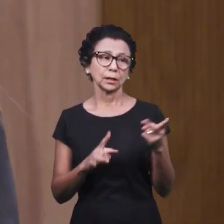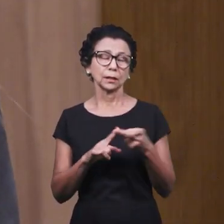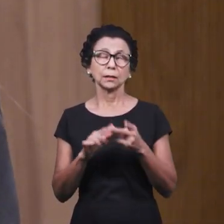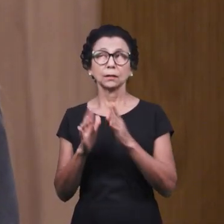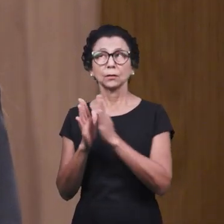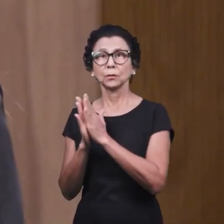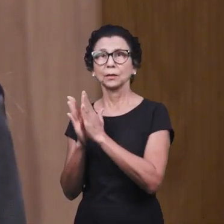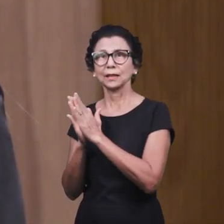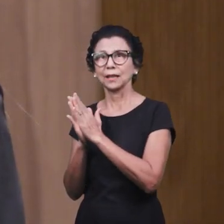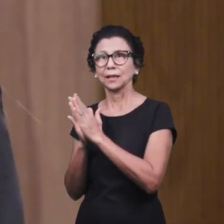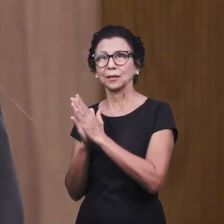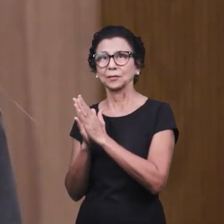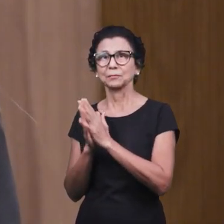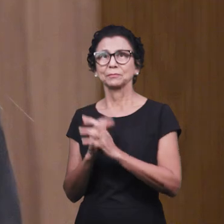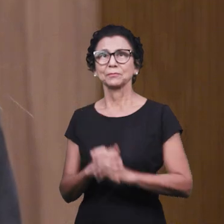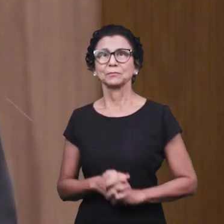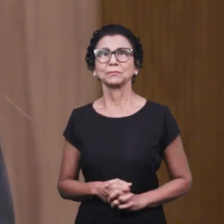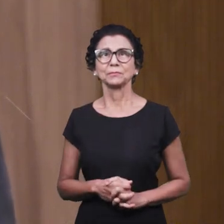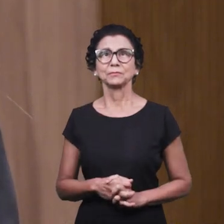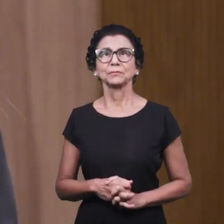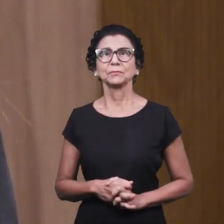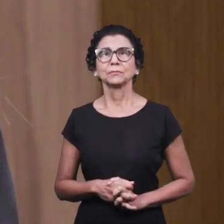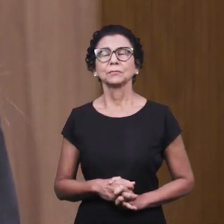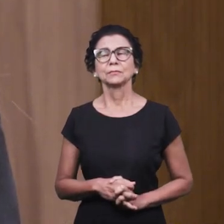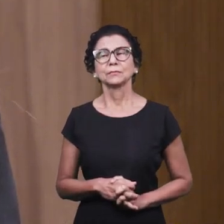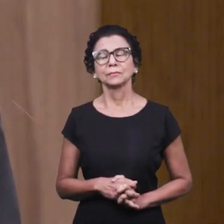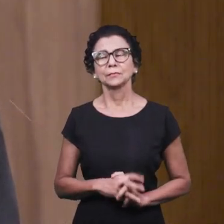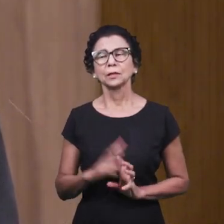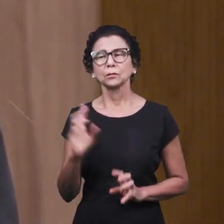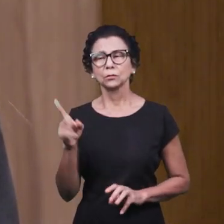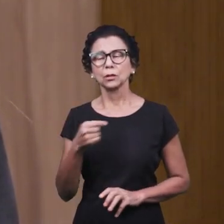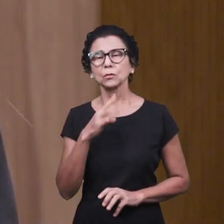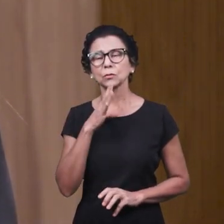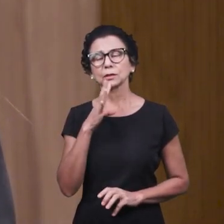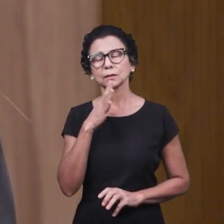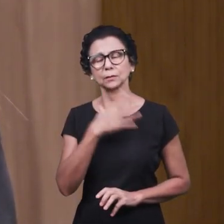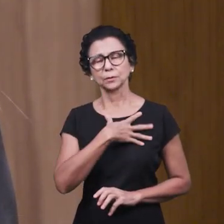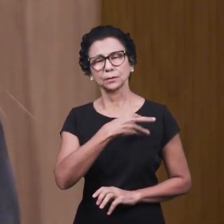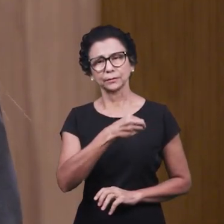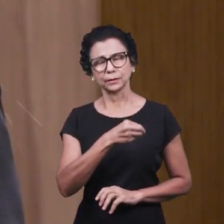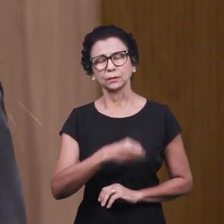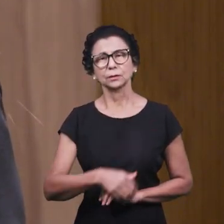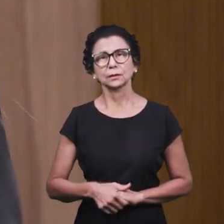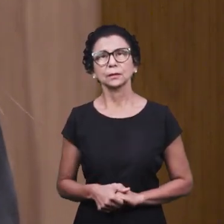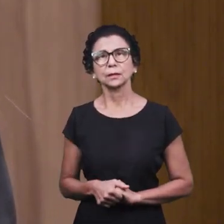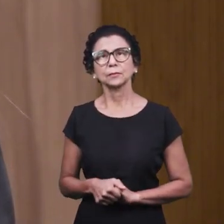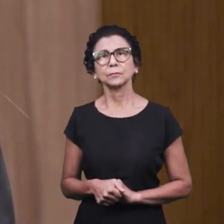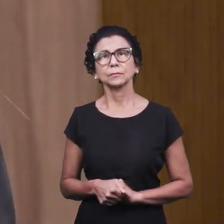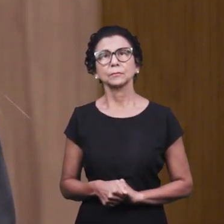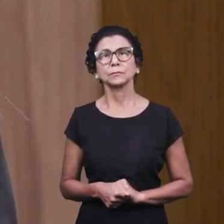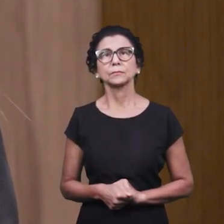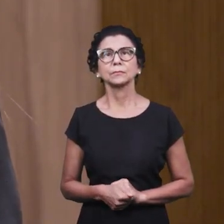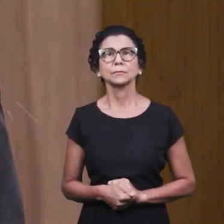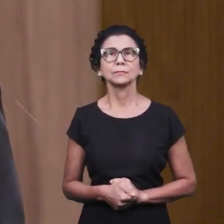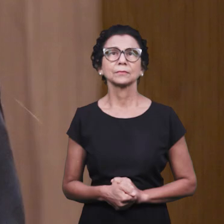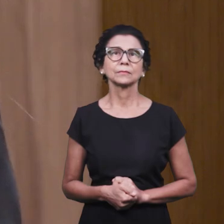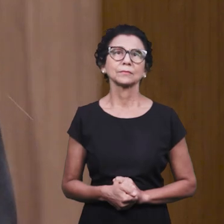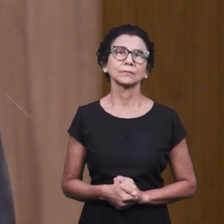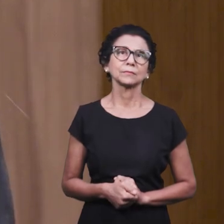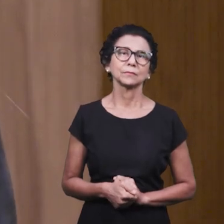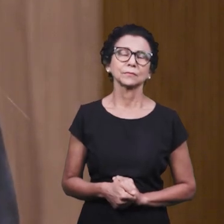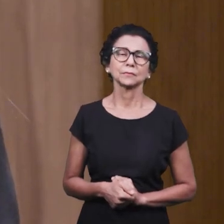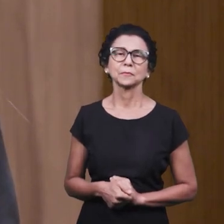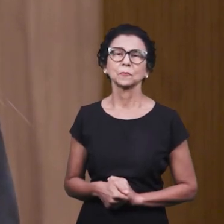Nós, como mães, pais, nós conhecemos os nossos filhos. A Victoria, ela,